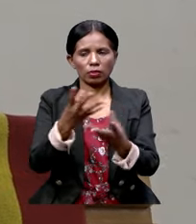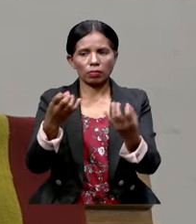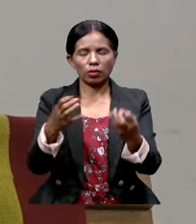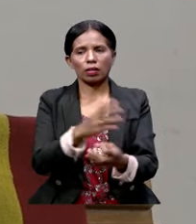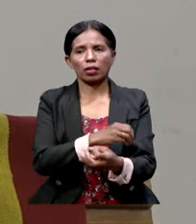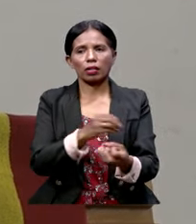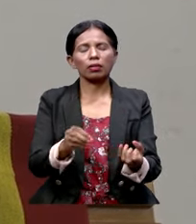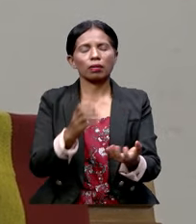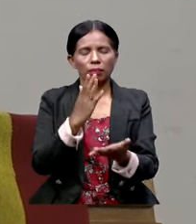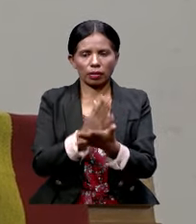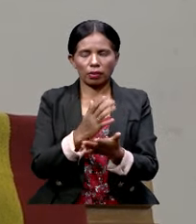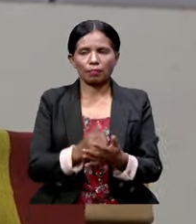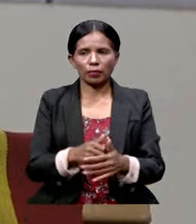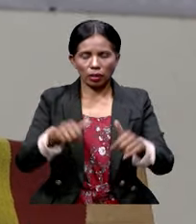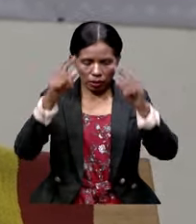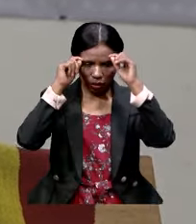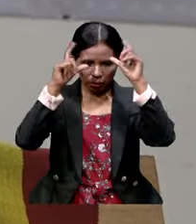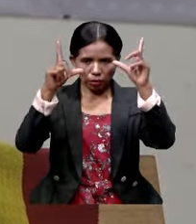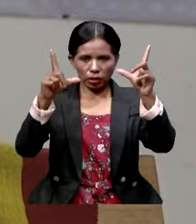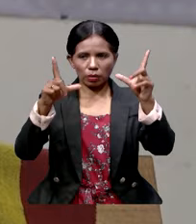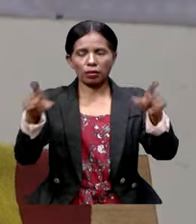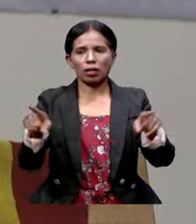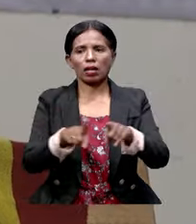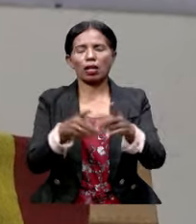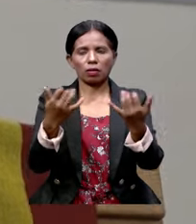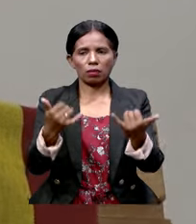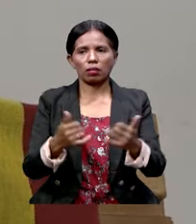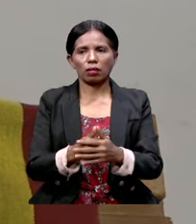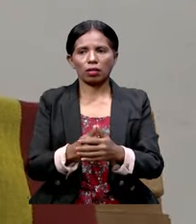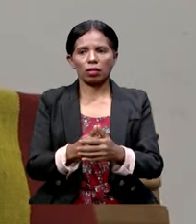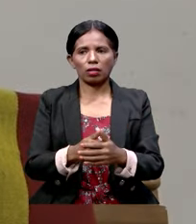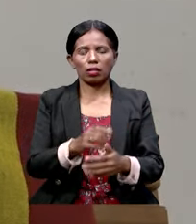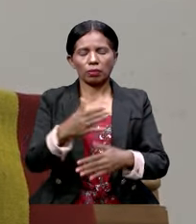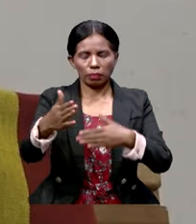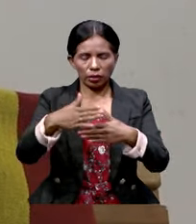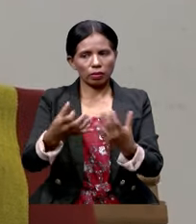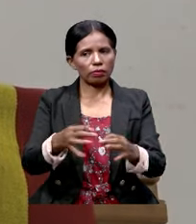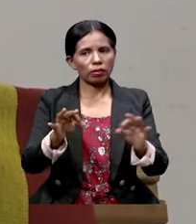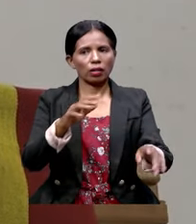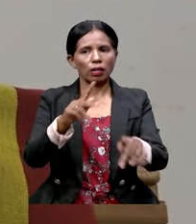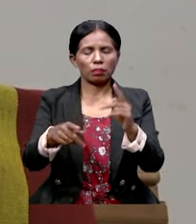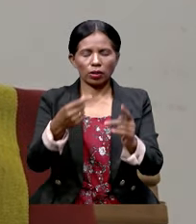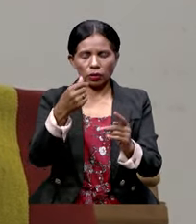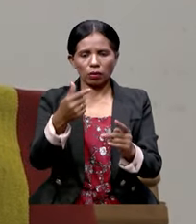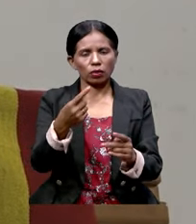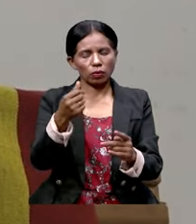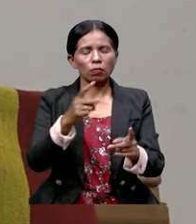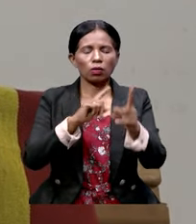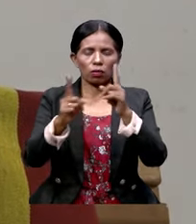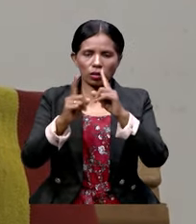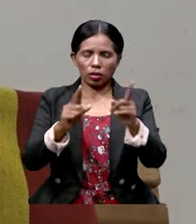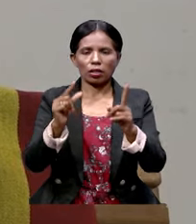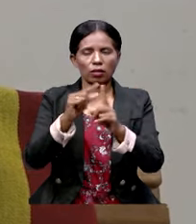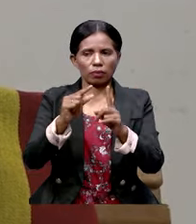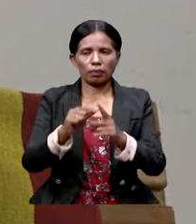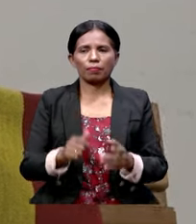Bukida Matetiana. E Timor-Leste temos, agora falo, a tua mate da ONU também, é muito mais de uma cultura,